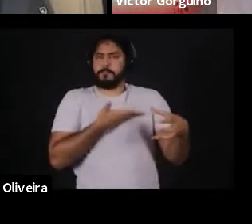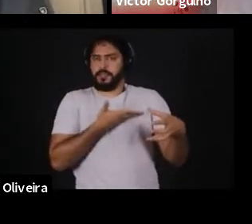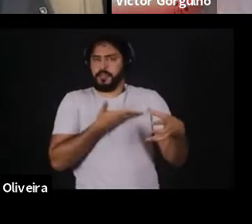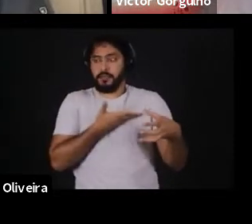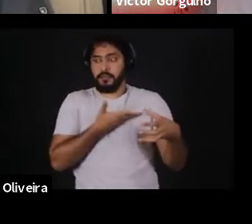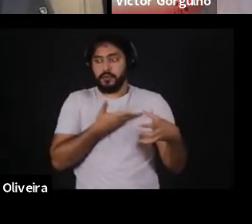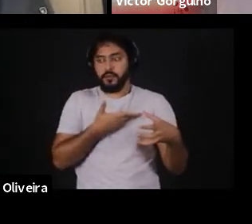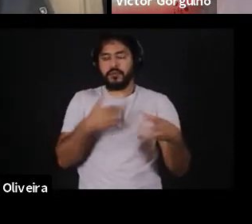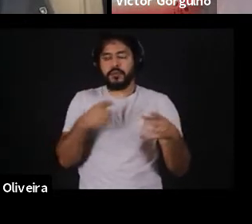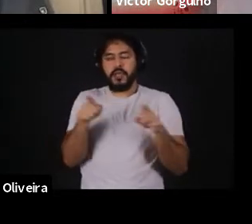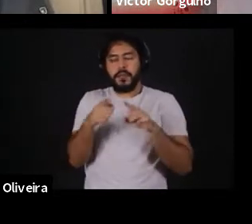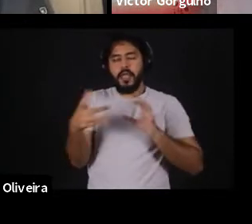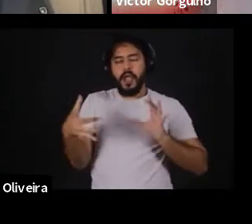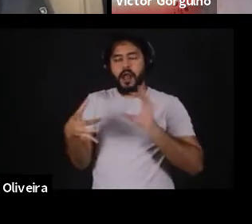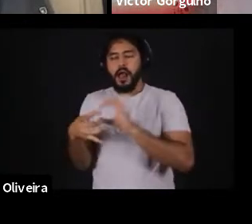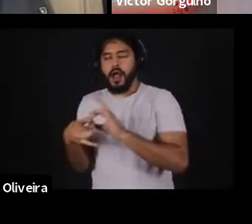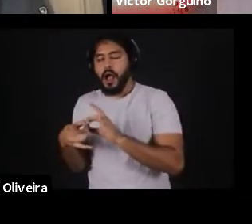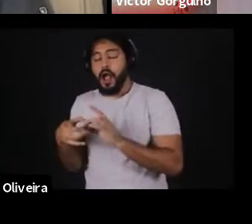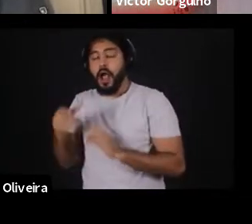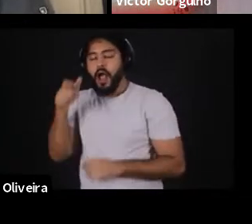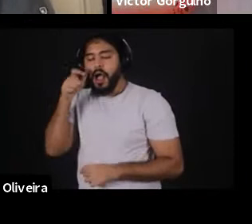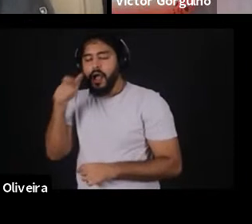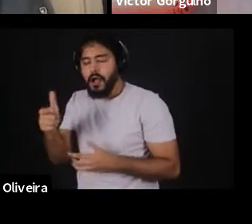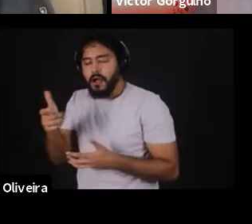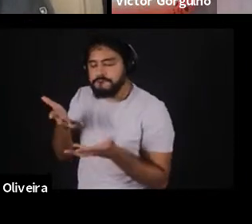atentas ao que estava acontecendo